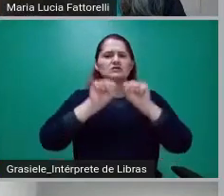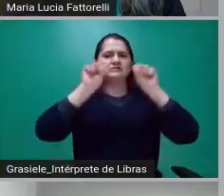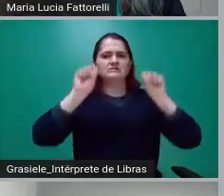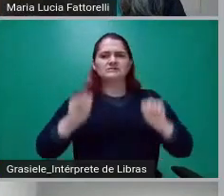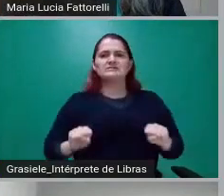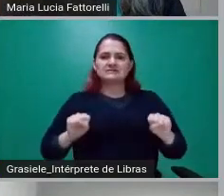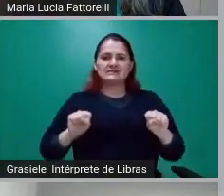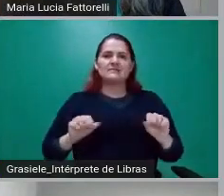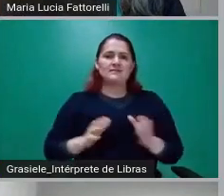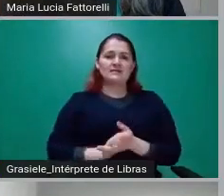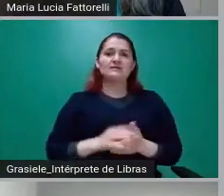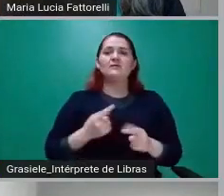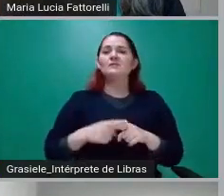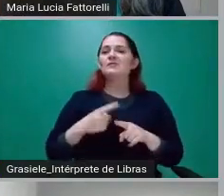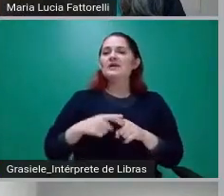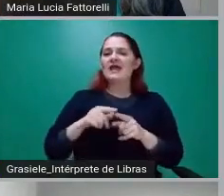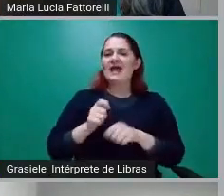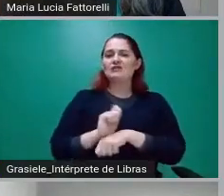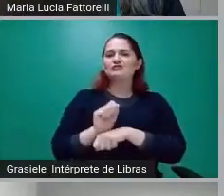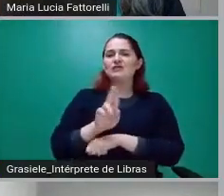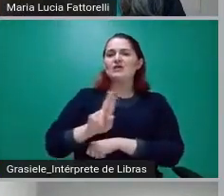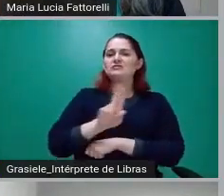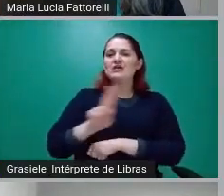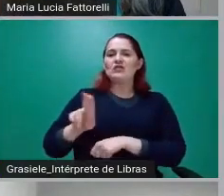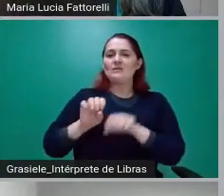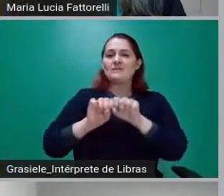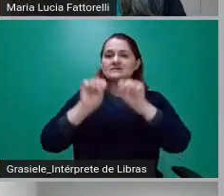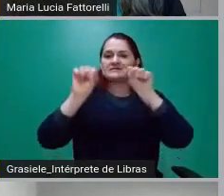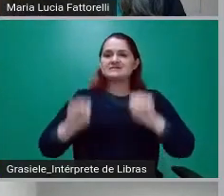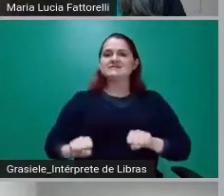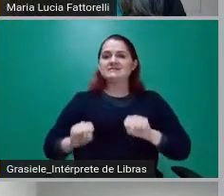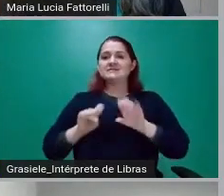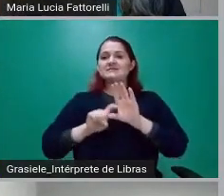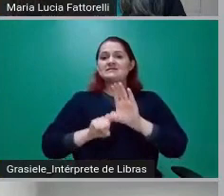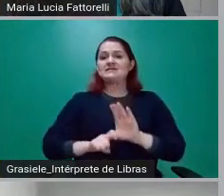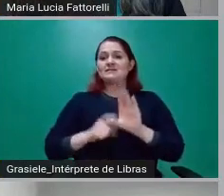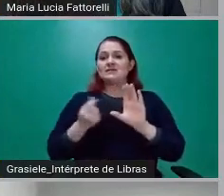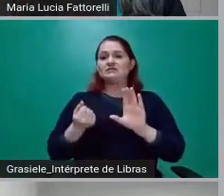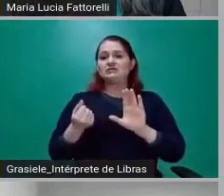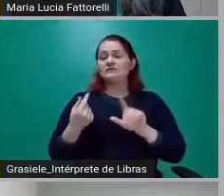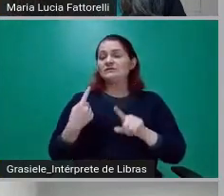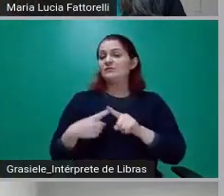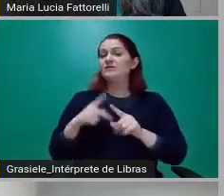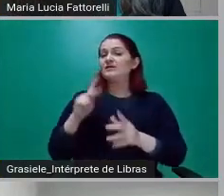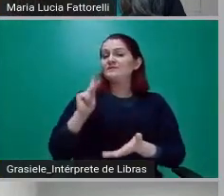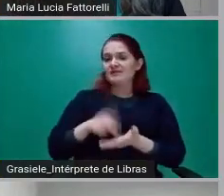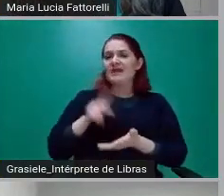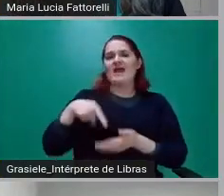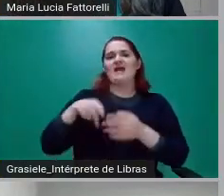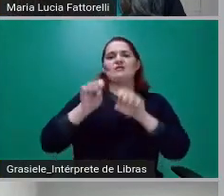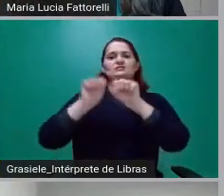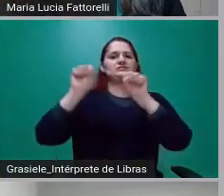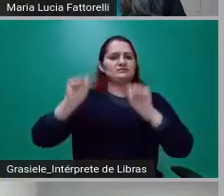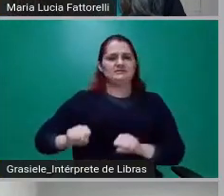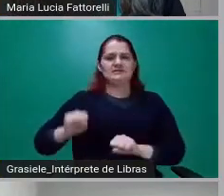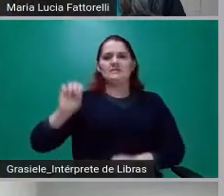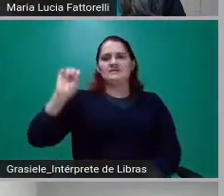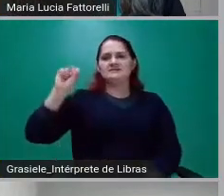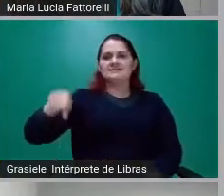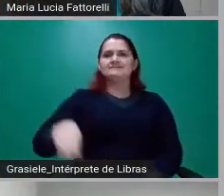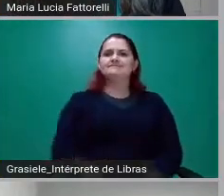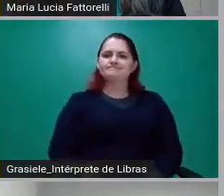de o sistema da dívida, porque contemporaneamente se tornou efetivamente um